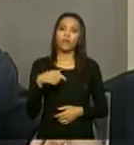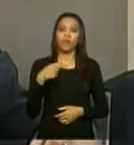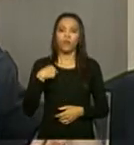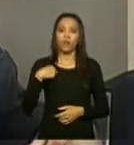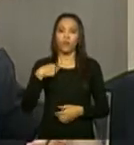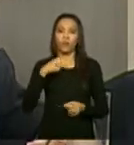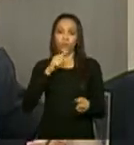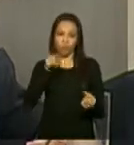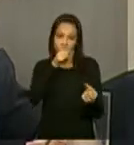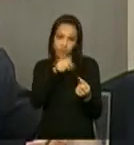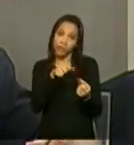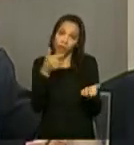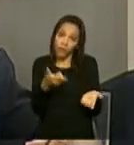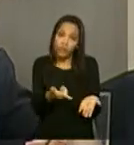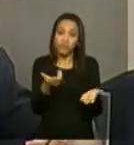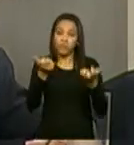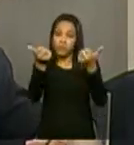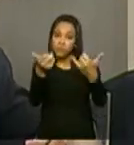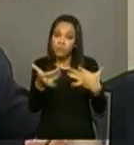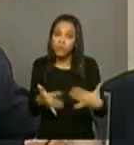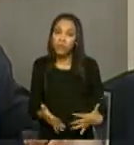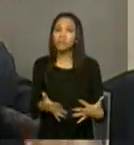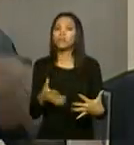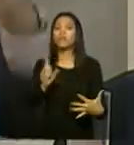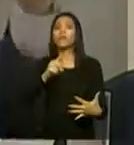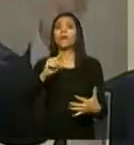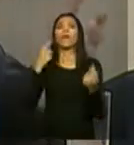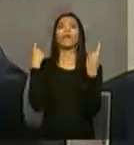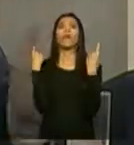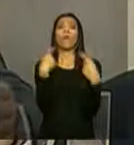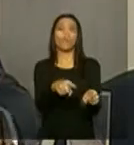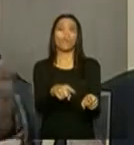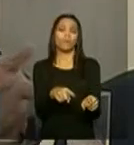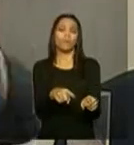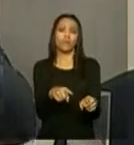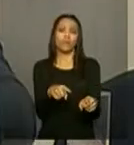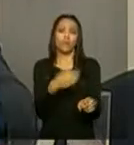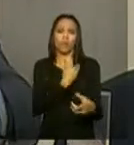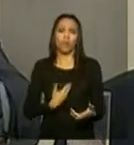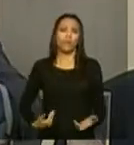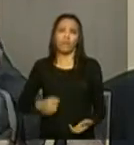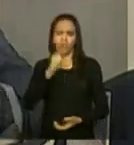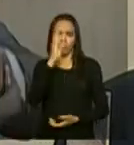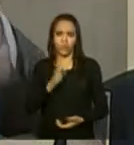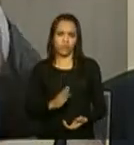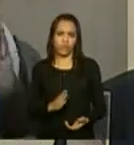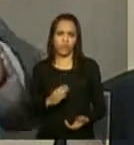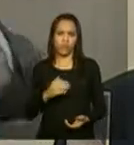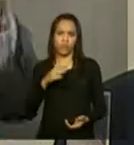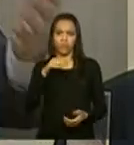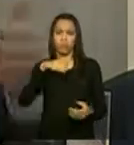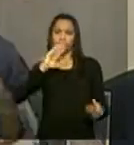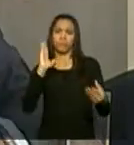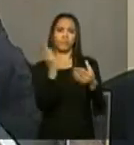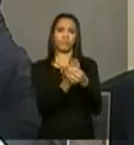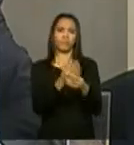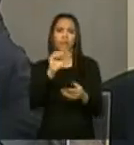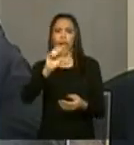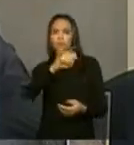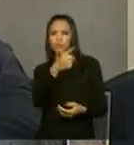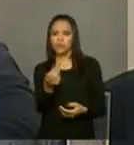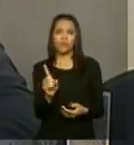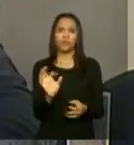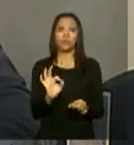uma uma ação contra o estado pelo contrário para até para preservar ea